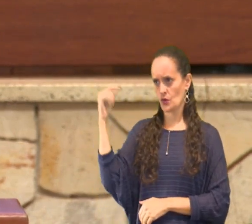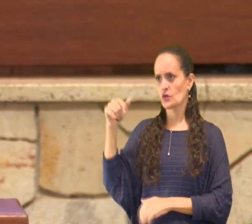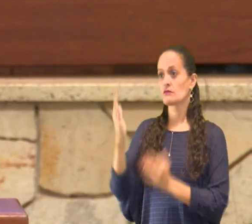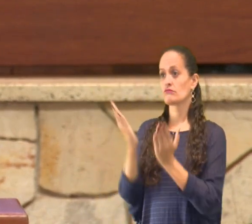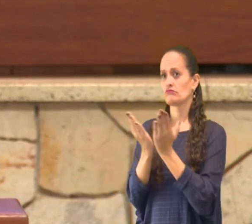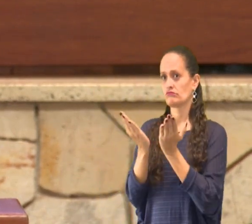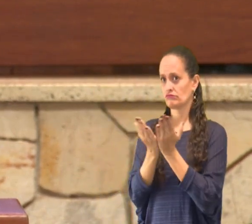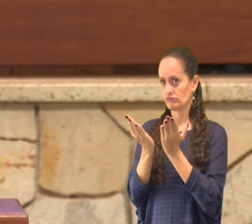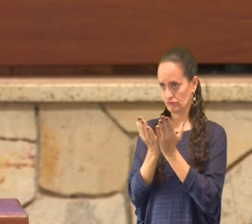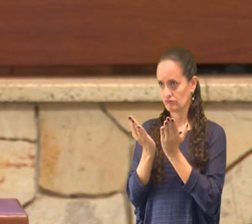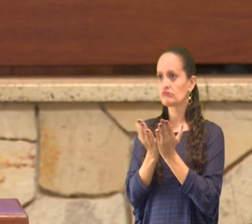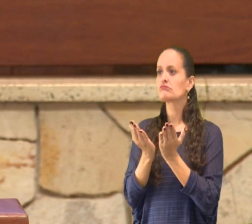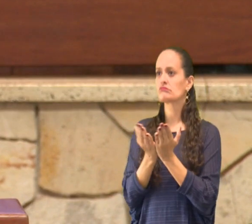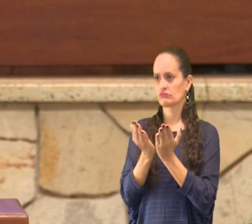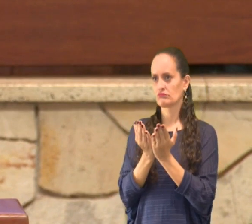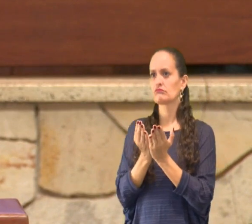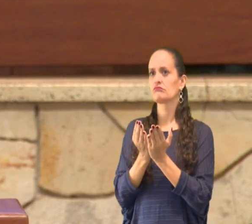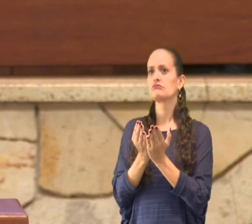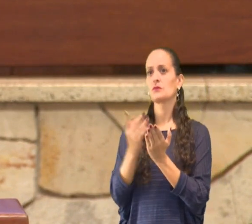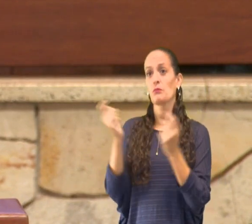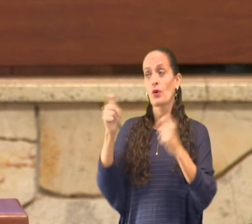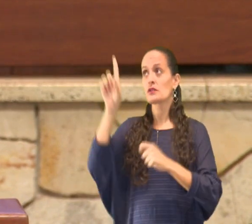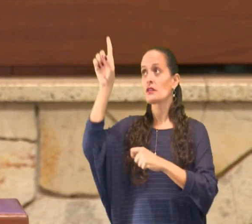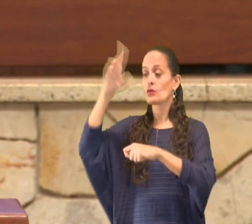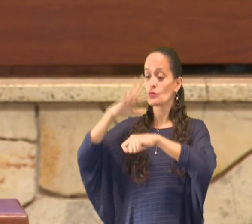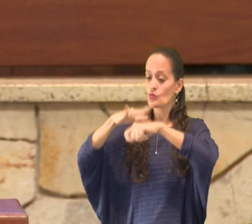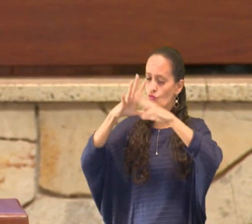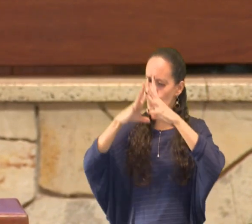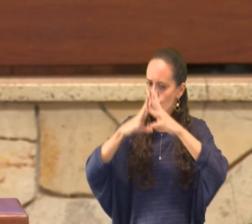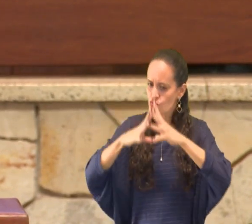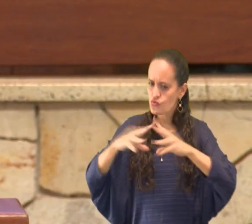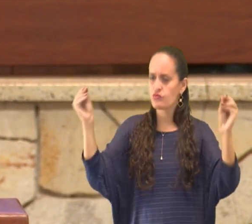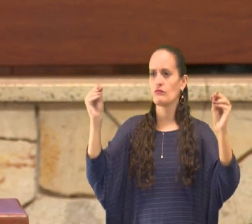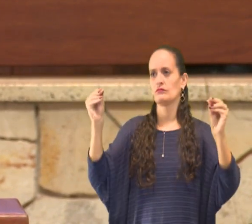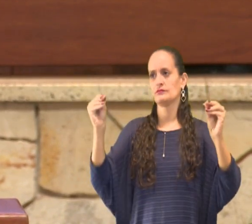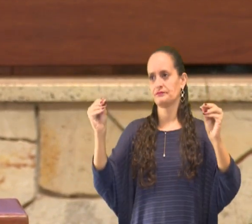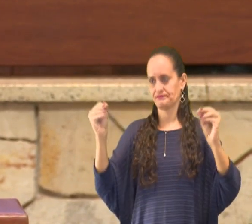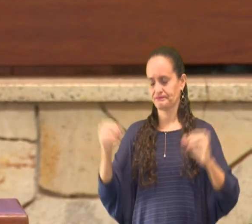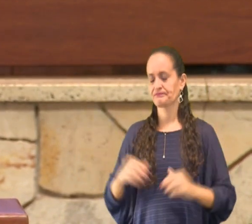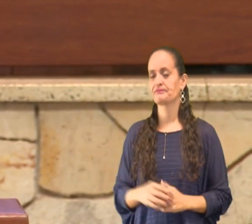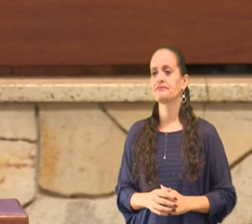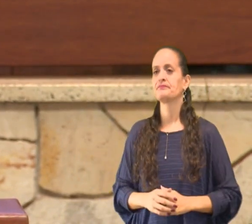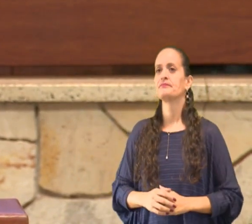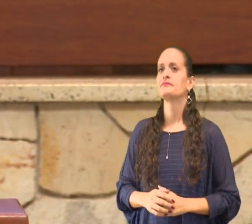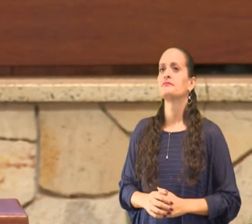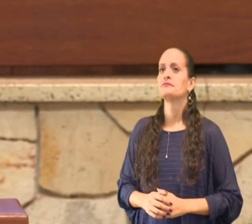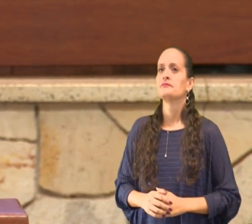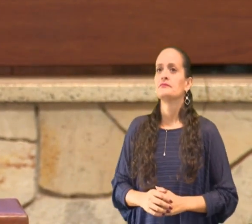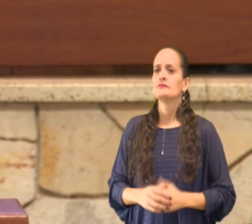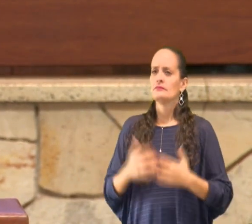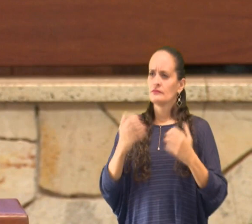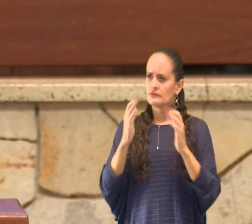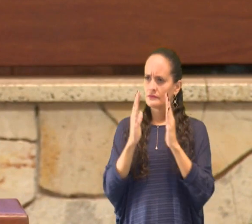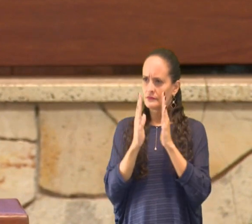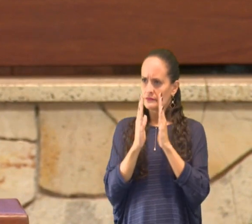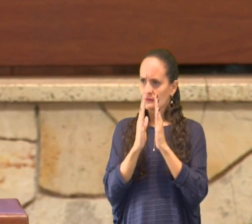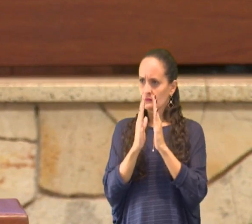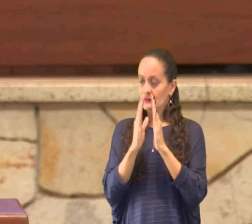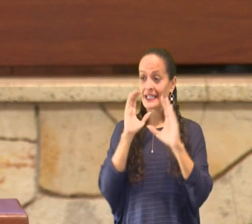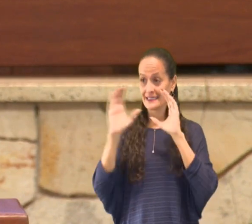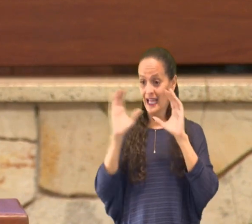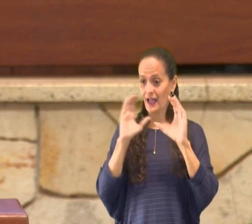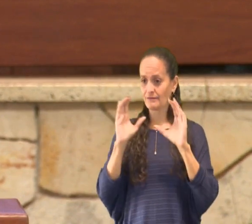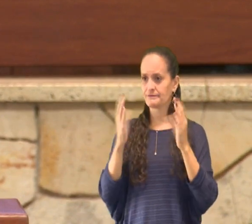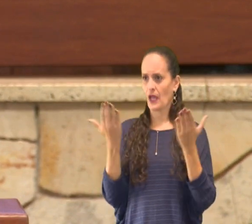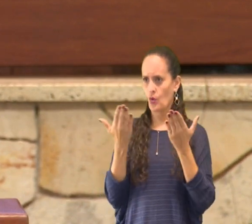abençoá-la e restaurar por completo a sua saúde. Então nós estaremos cantando um hino.